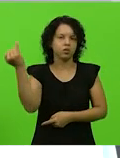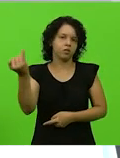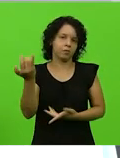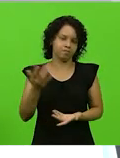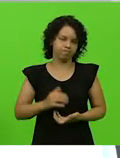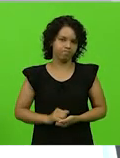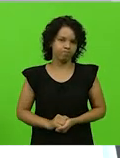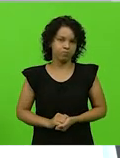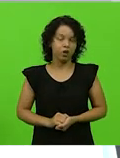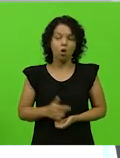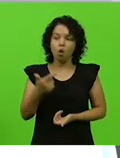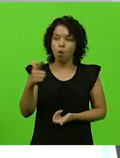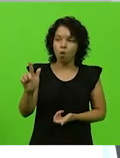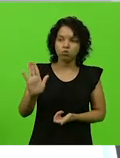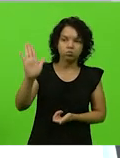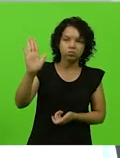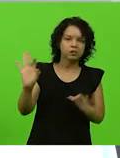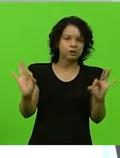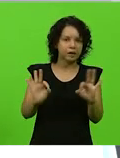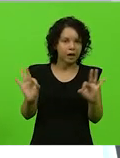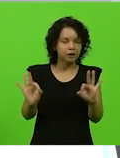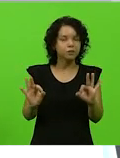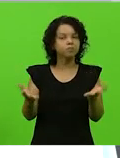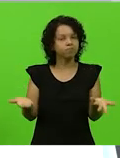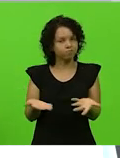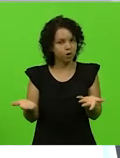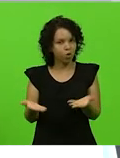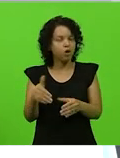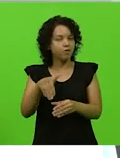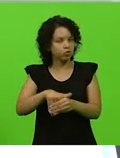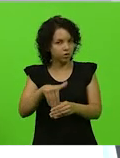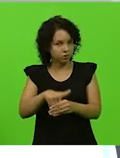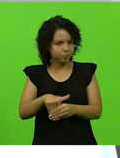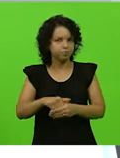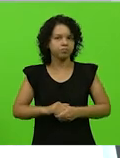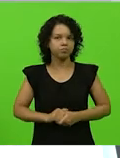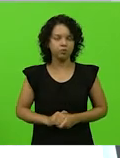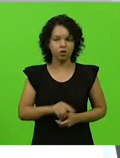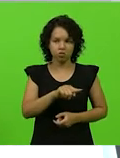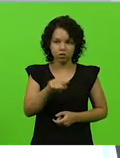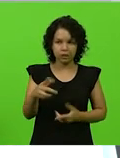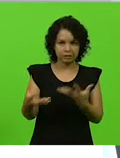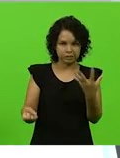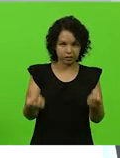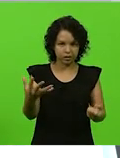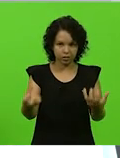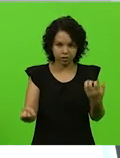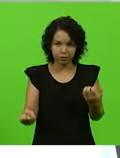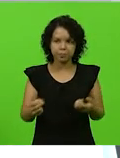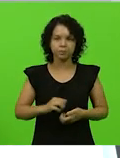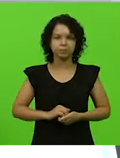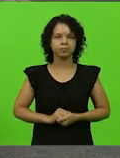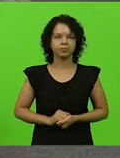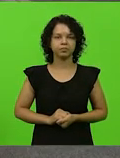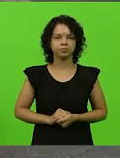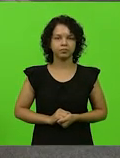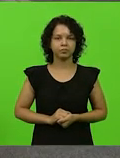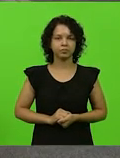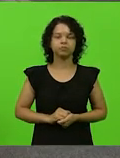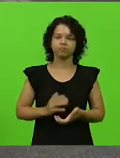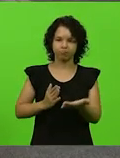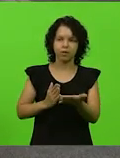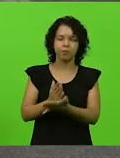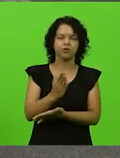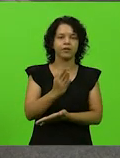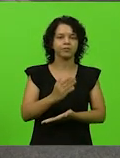e como ninguém queira se manifestar coloca em votação os que forem a favor permaneçam Como estão aprovada